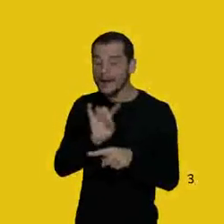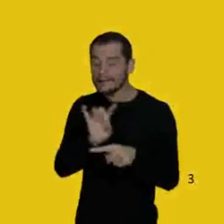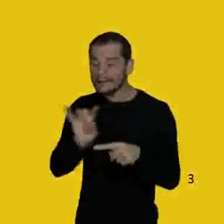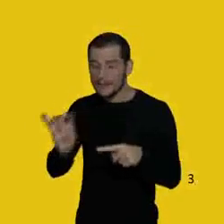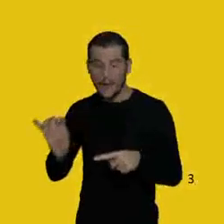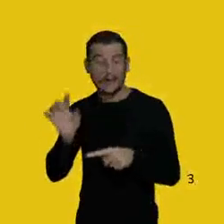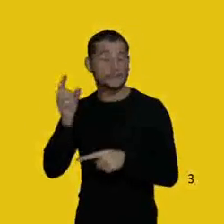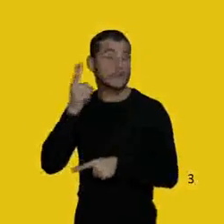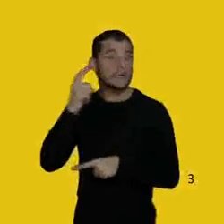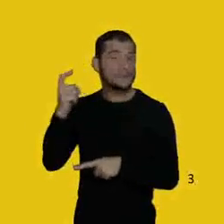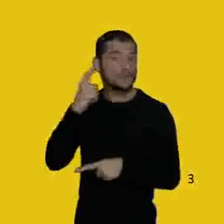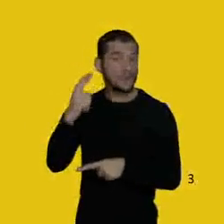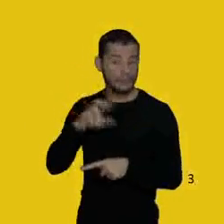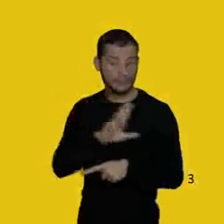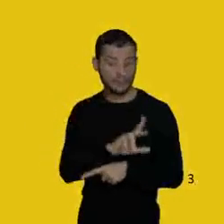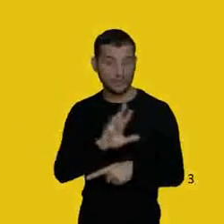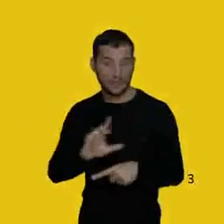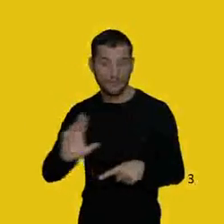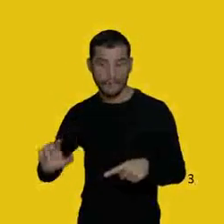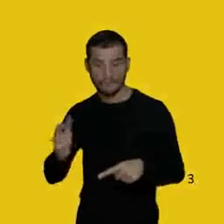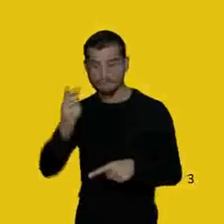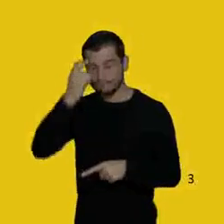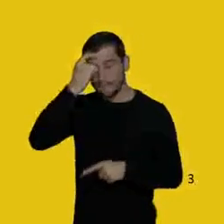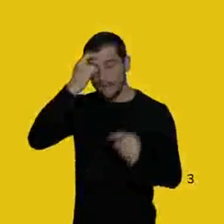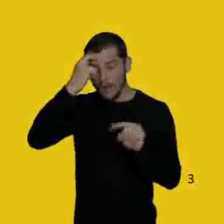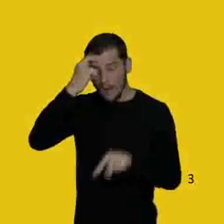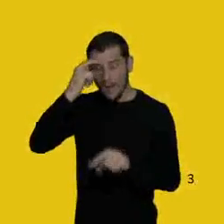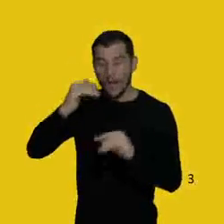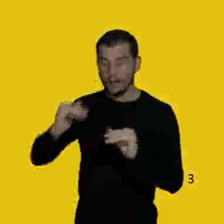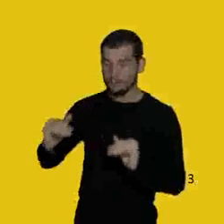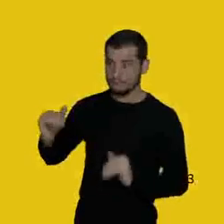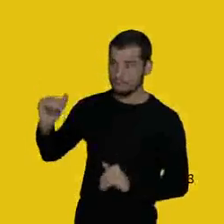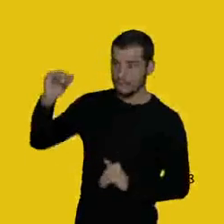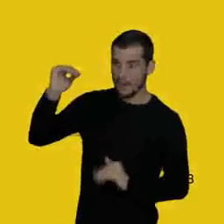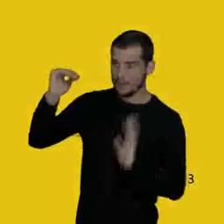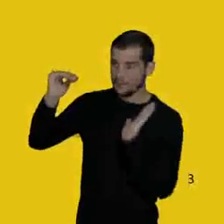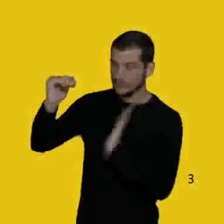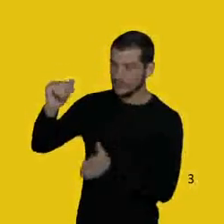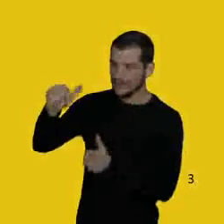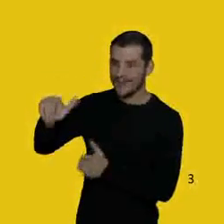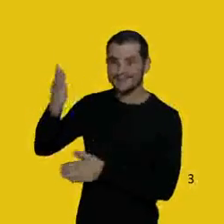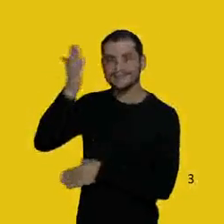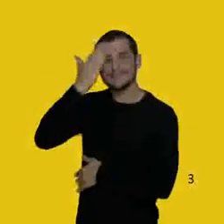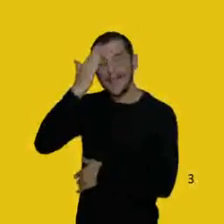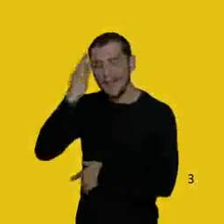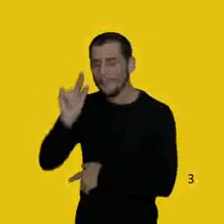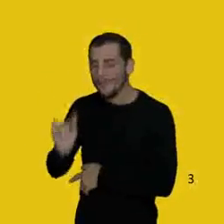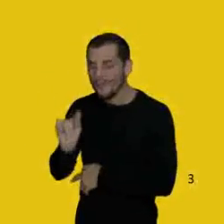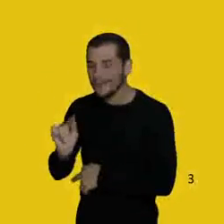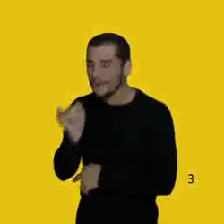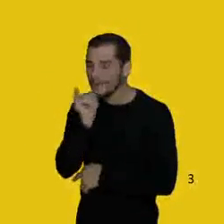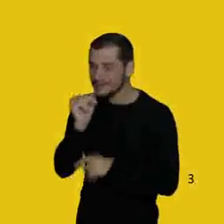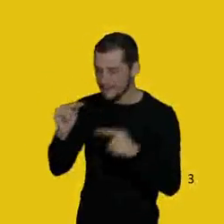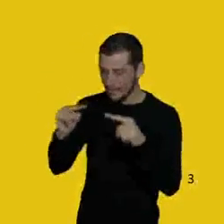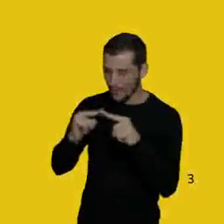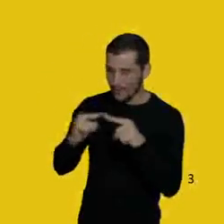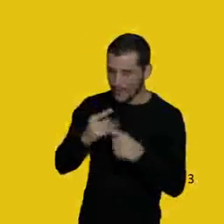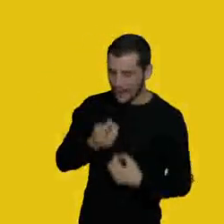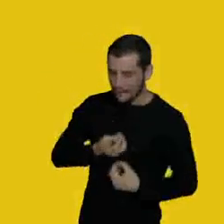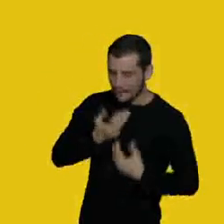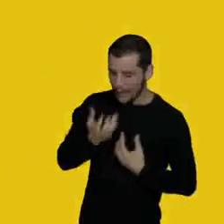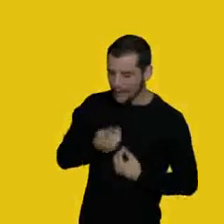maiorzinhos eles já conseguem né depois de muito trabalho que que a rima quantas sílabas tem a palavra